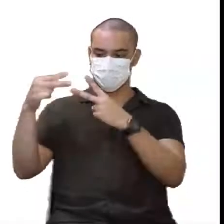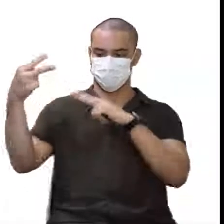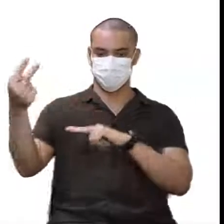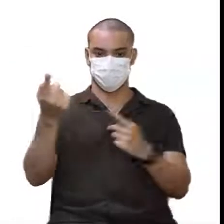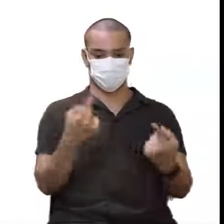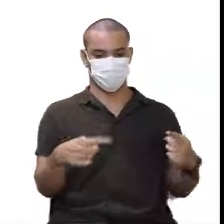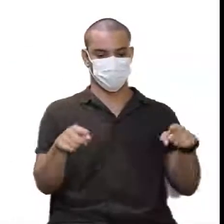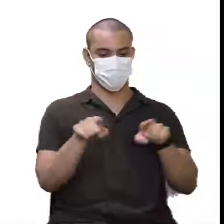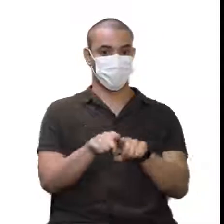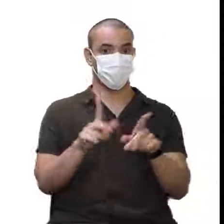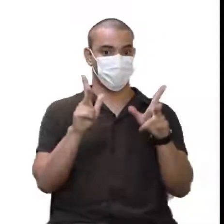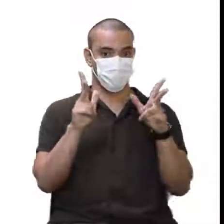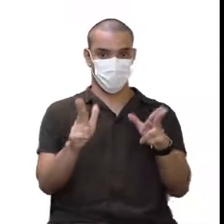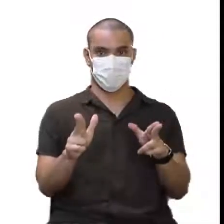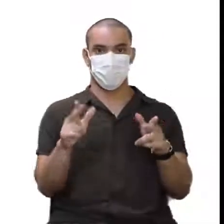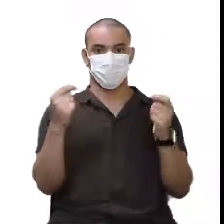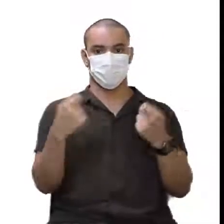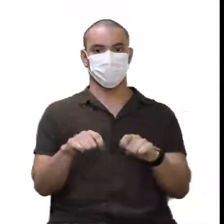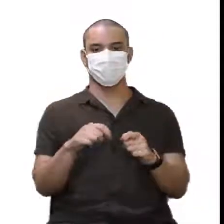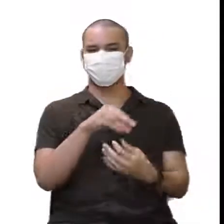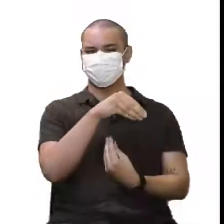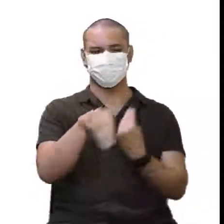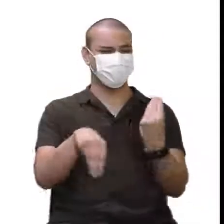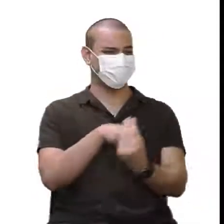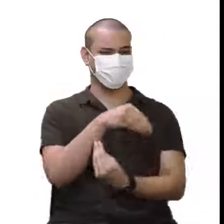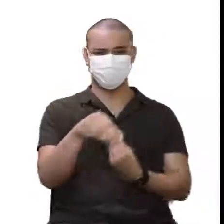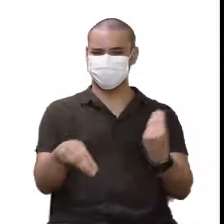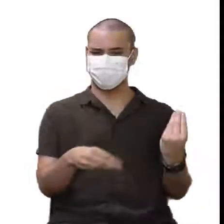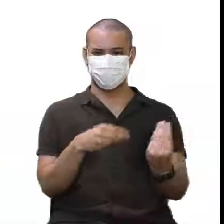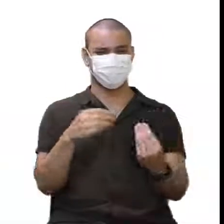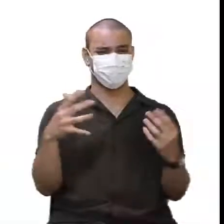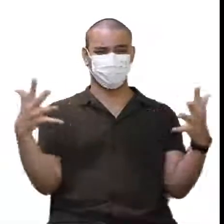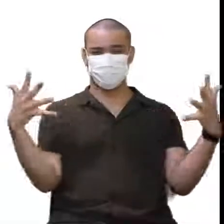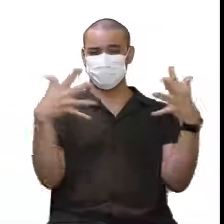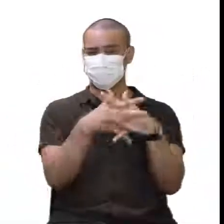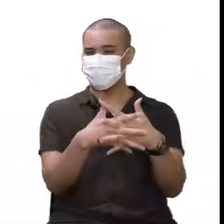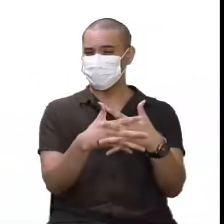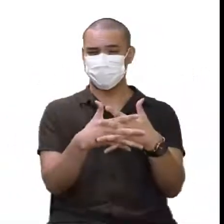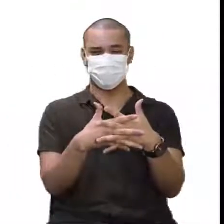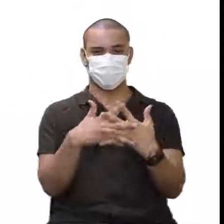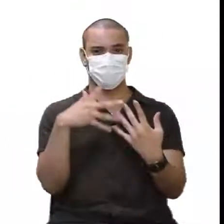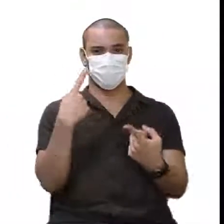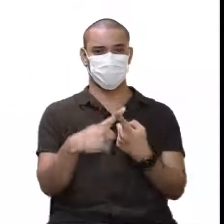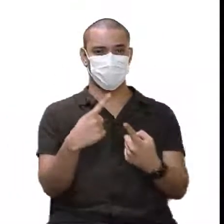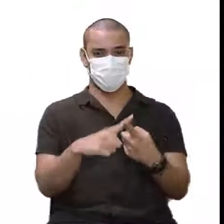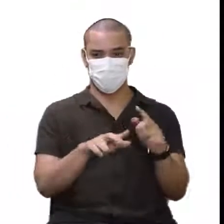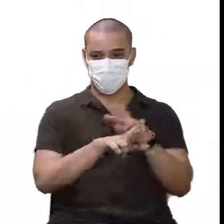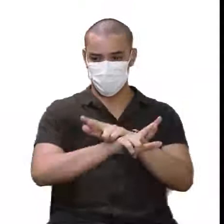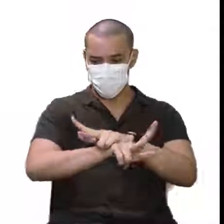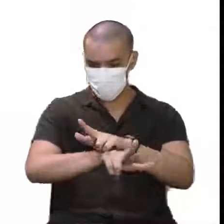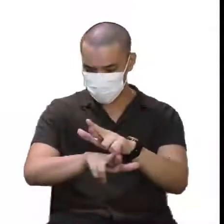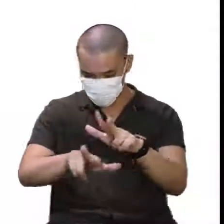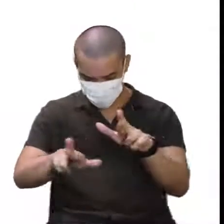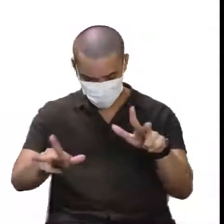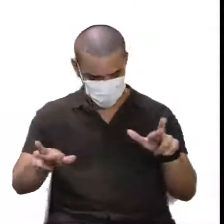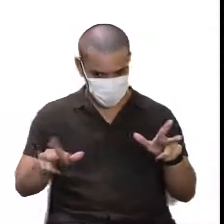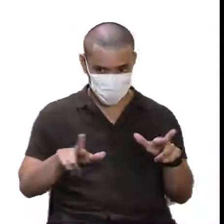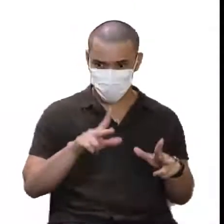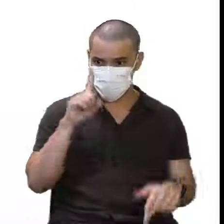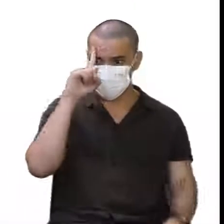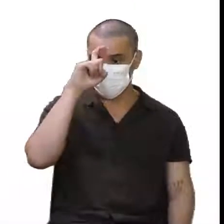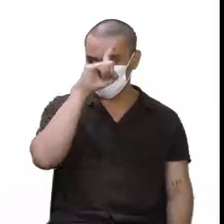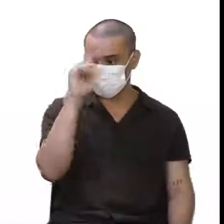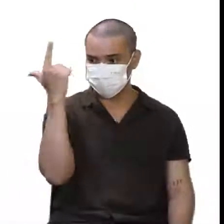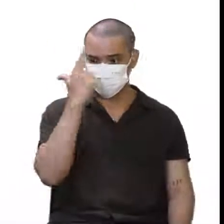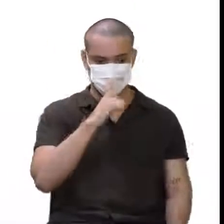homogêneo. Sair dessa questão mista, né, com tanta confusão. Quando você pega algo muito variado, é difícil você